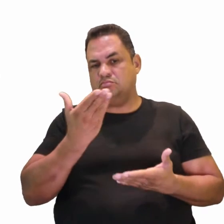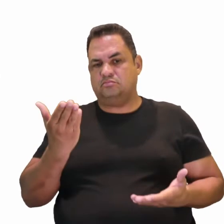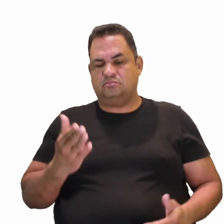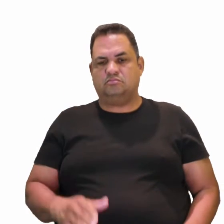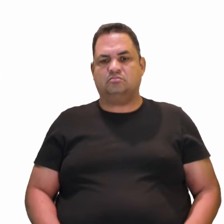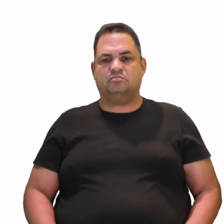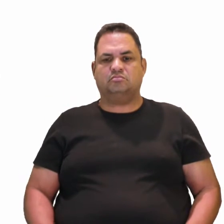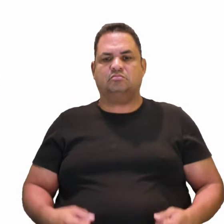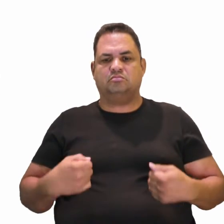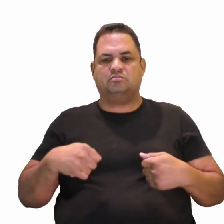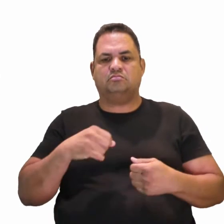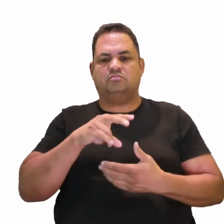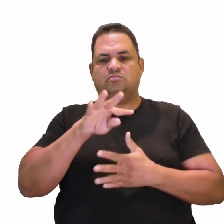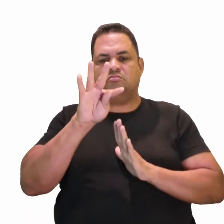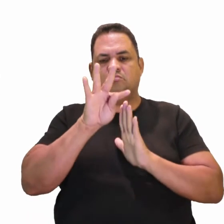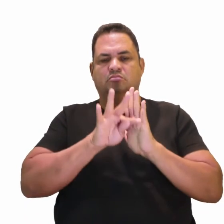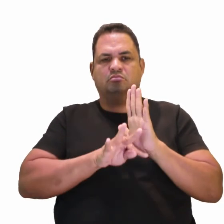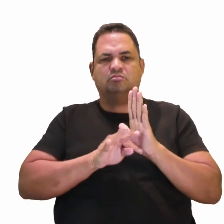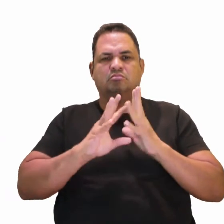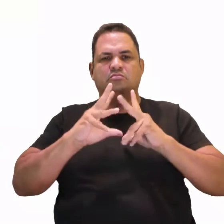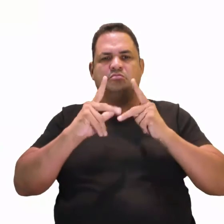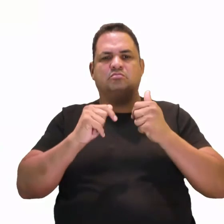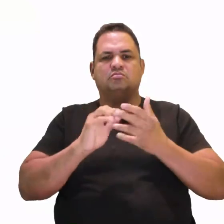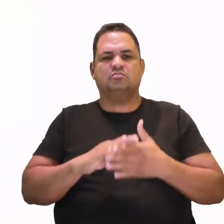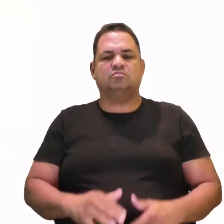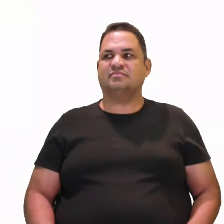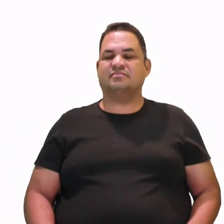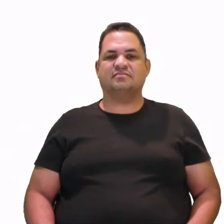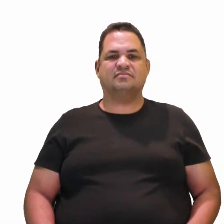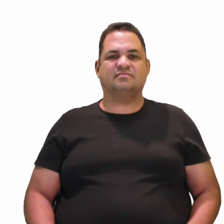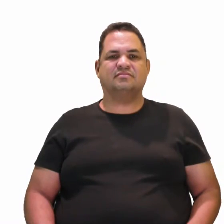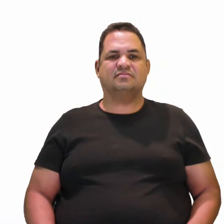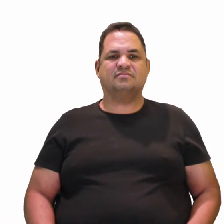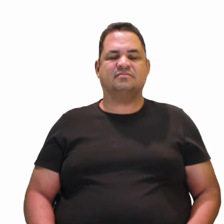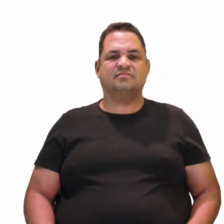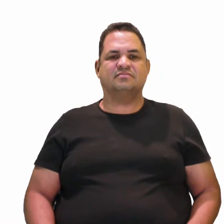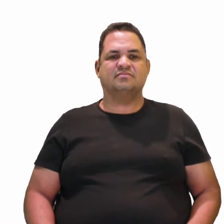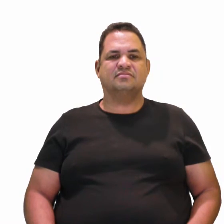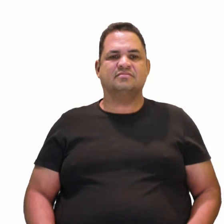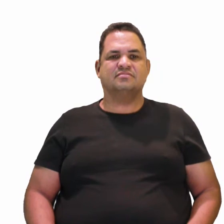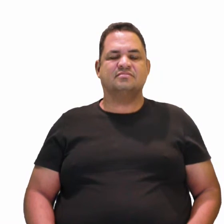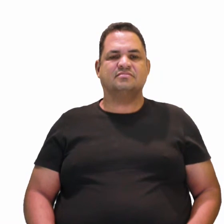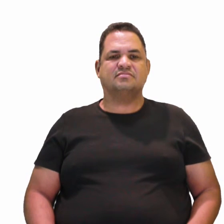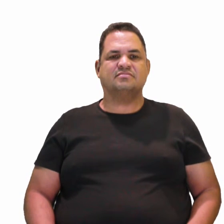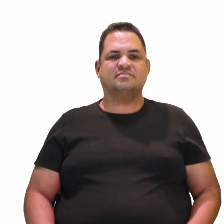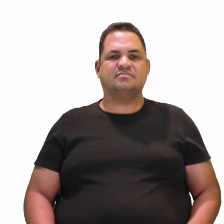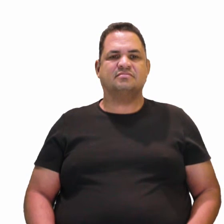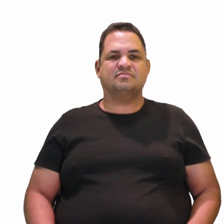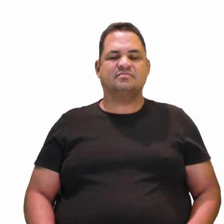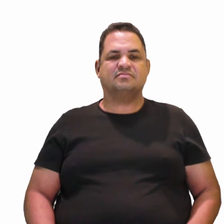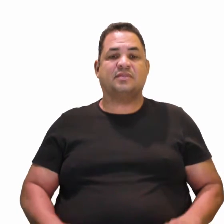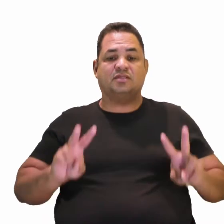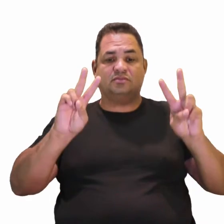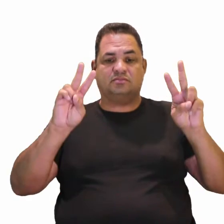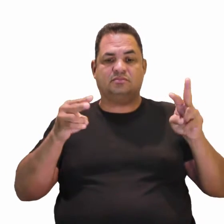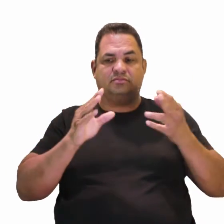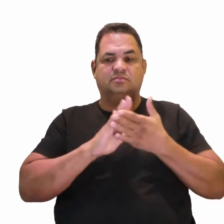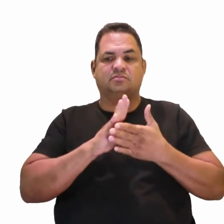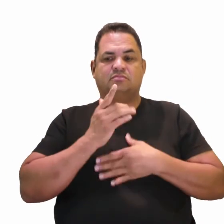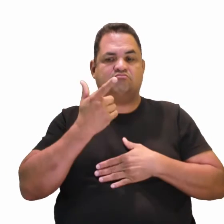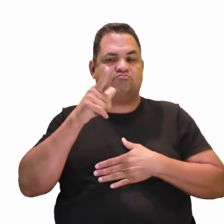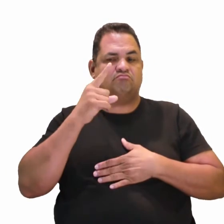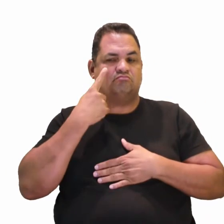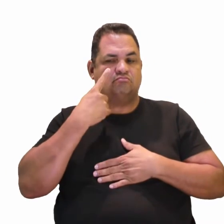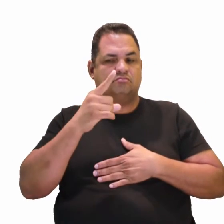aqui. Nem precisava ler o texto todo, só isso já te dava a resposta. Então, como eu falei para vocês, lá no título você já